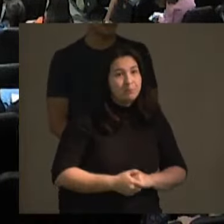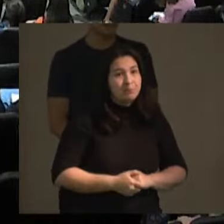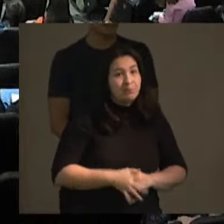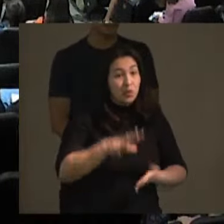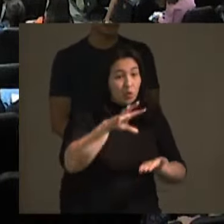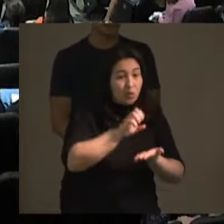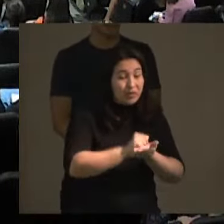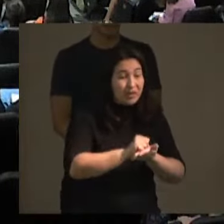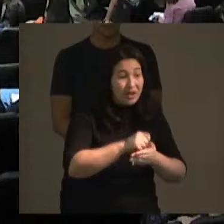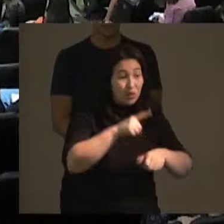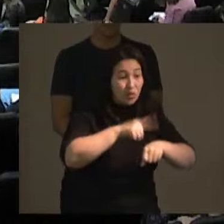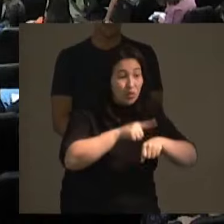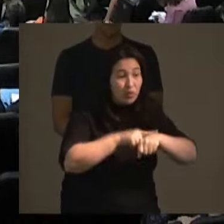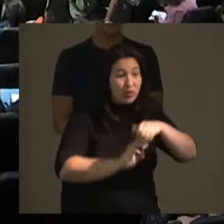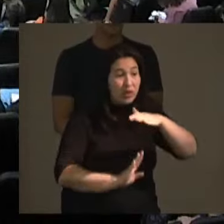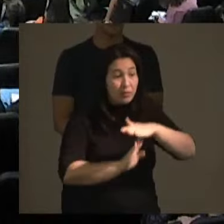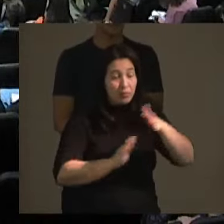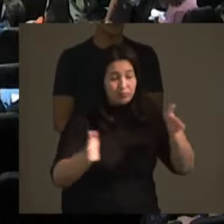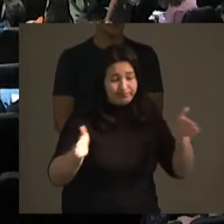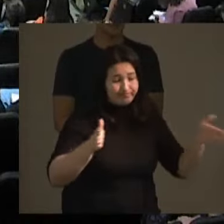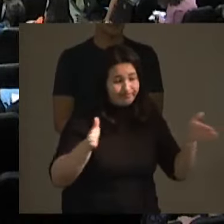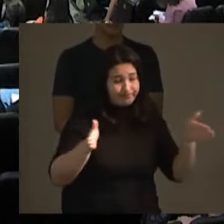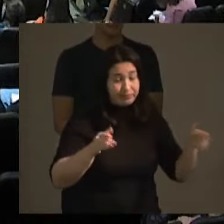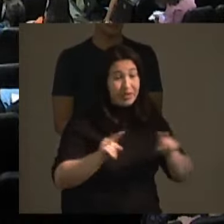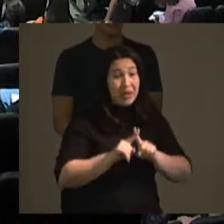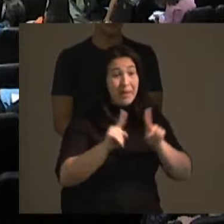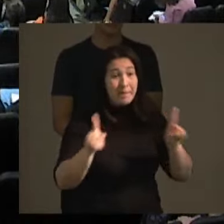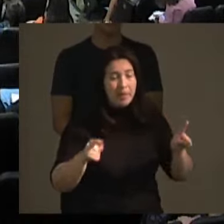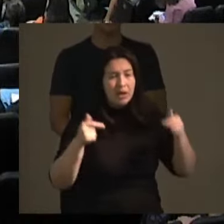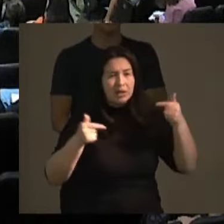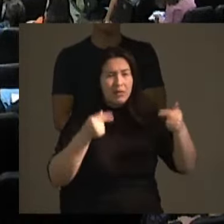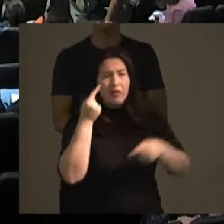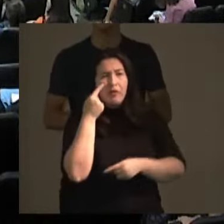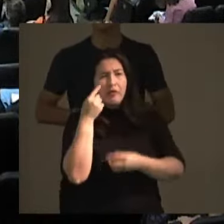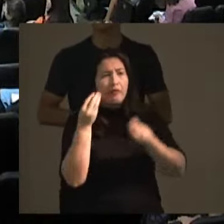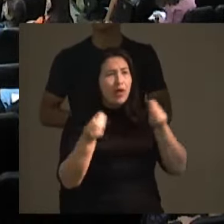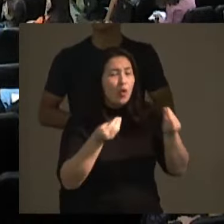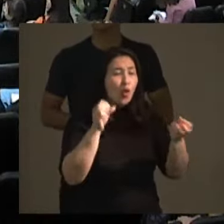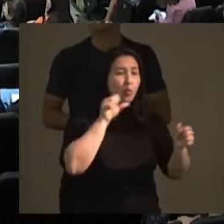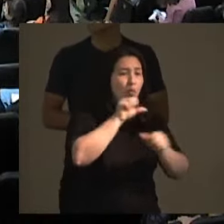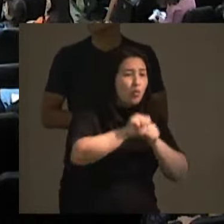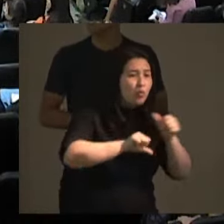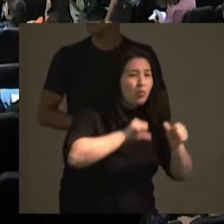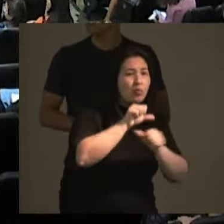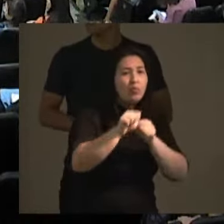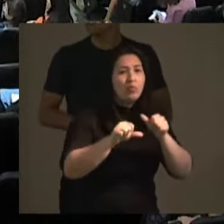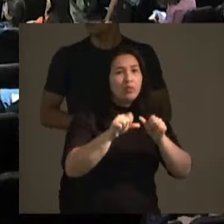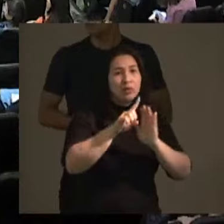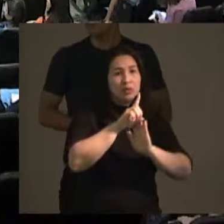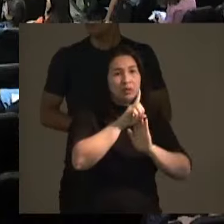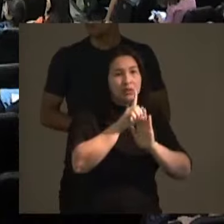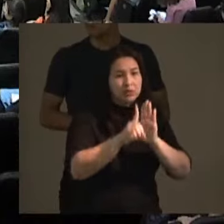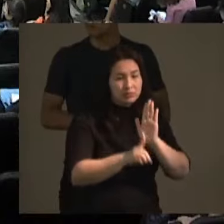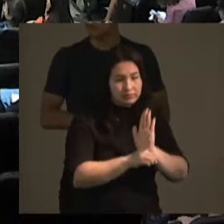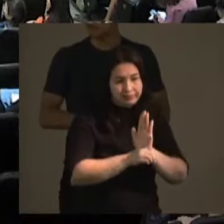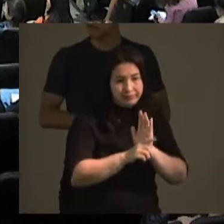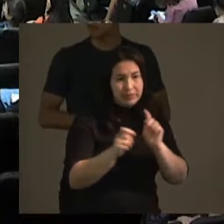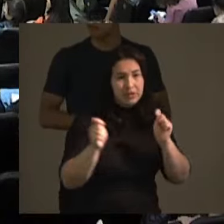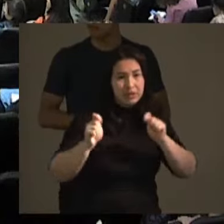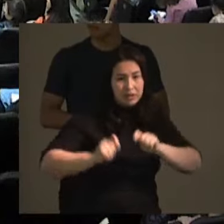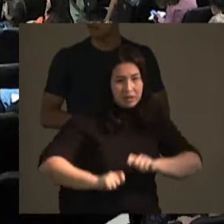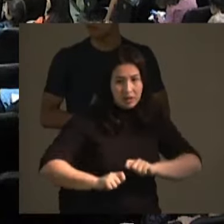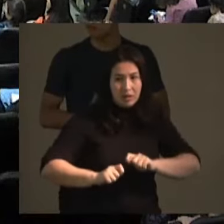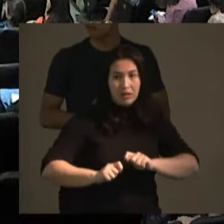contratos temporários, né? Mas nós estamos trabalhando na perspectiva da mudança do decreto para poder